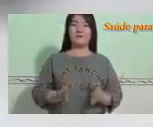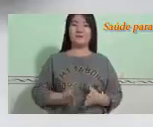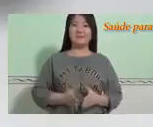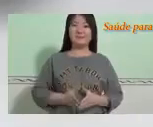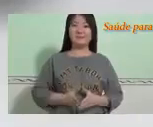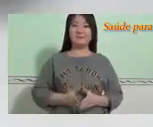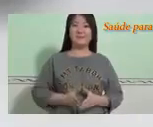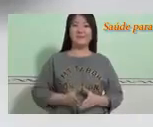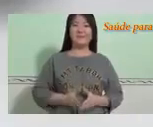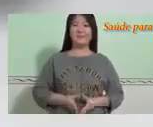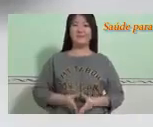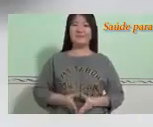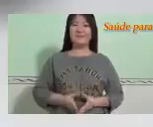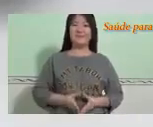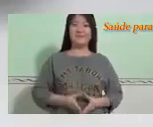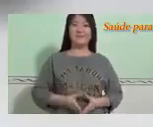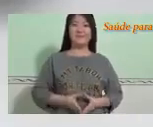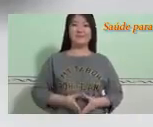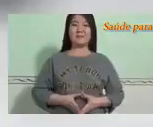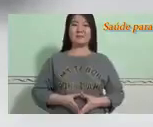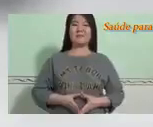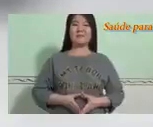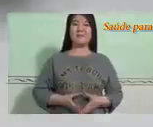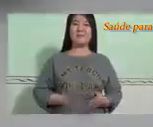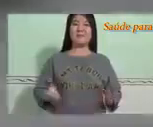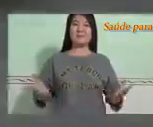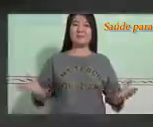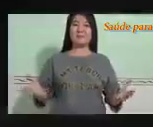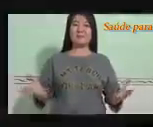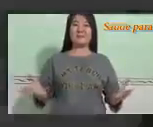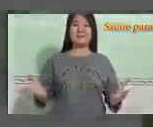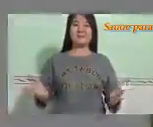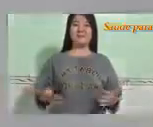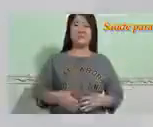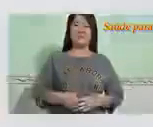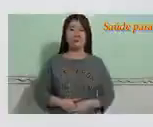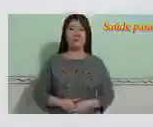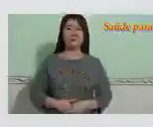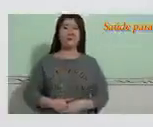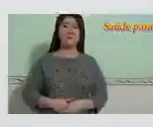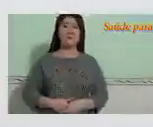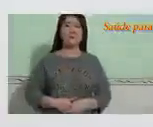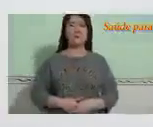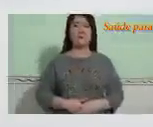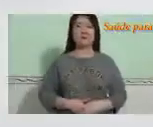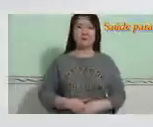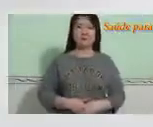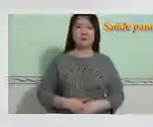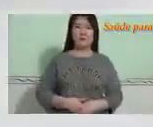fique longe destes aparelhos, assim como do celular e dos jogos de videogame, pois eles excitam o